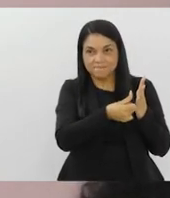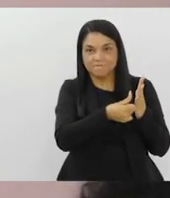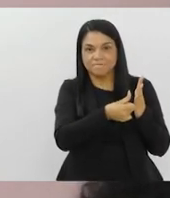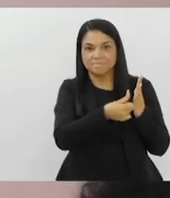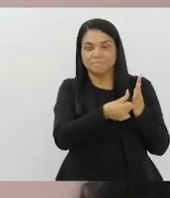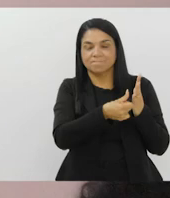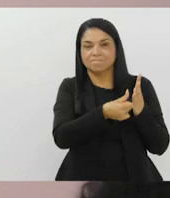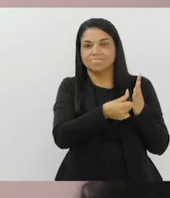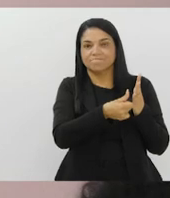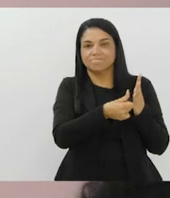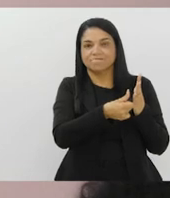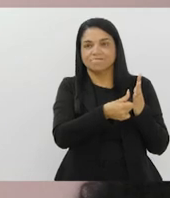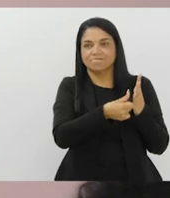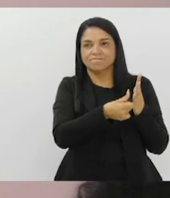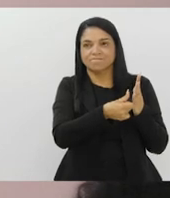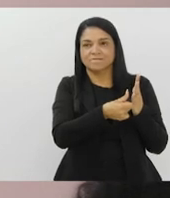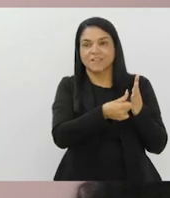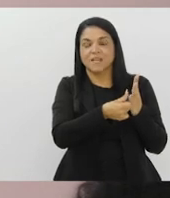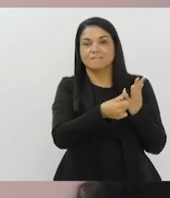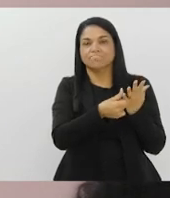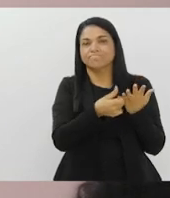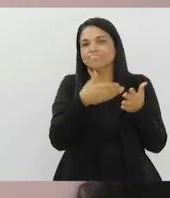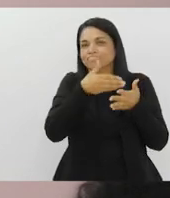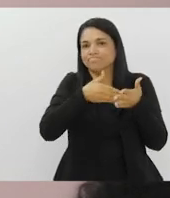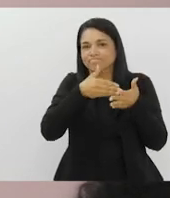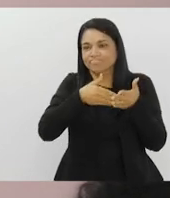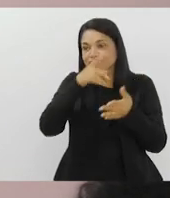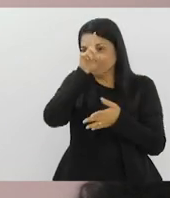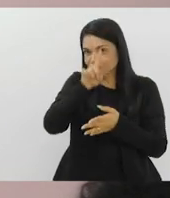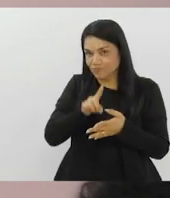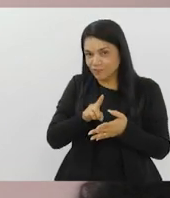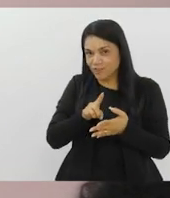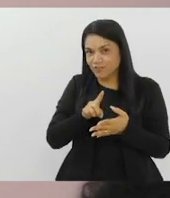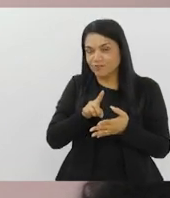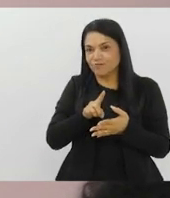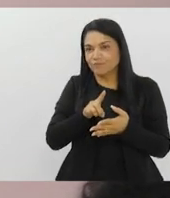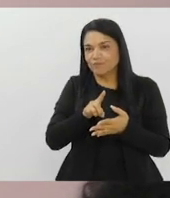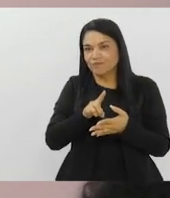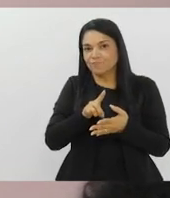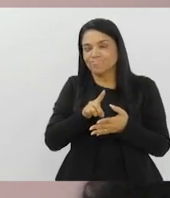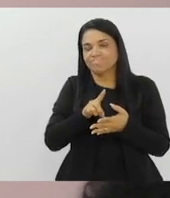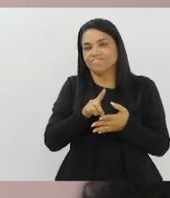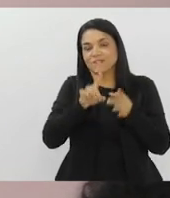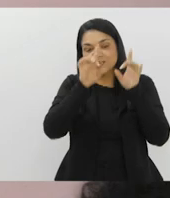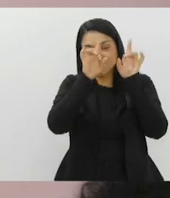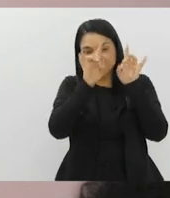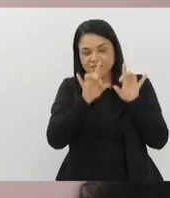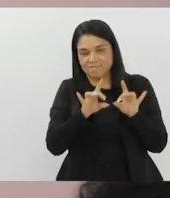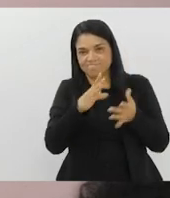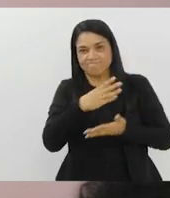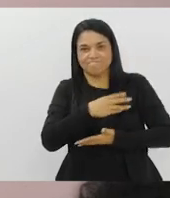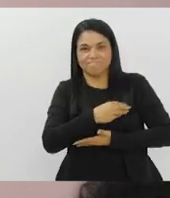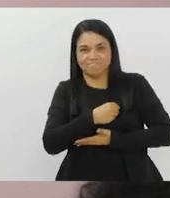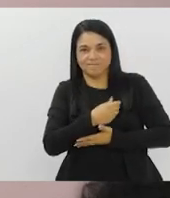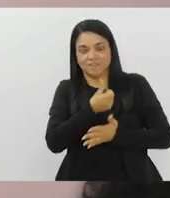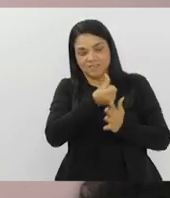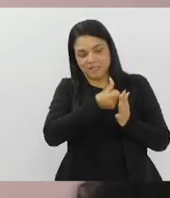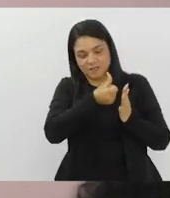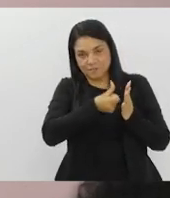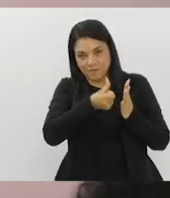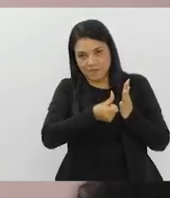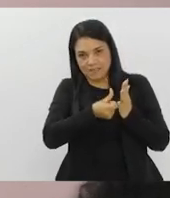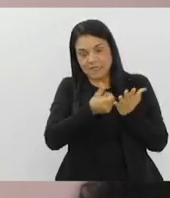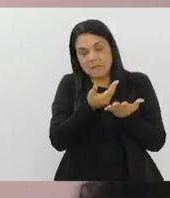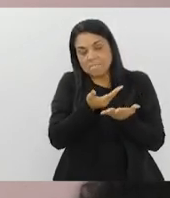ela é inibida do seu direito de ser aleitada exclusivamente até os 6 meses. Então, ela